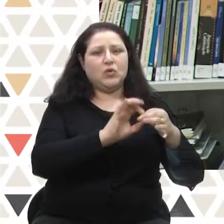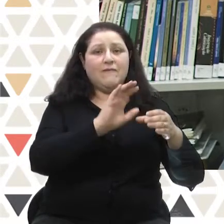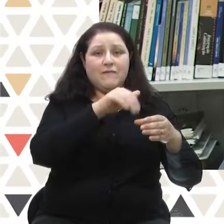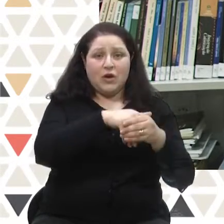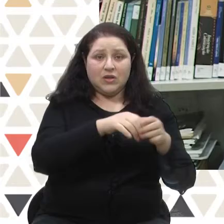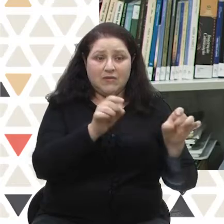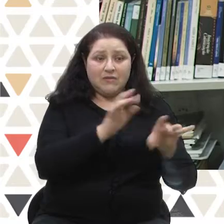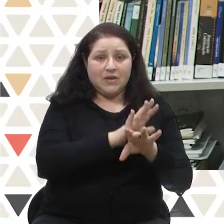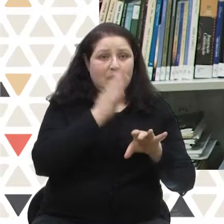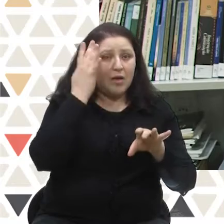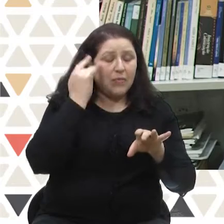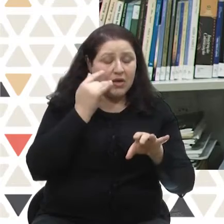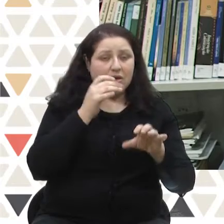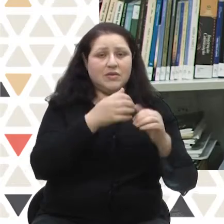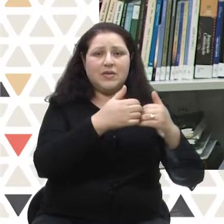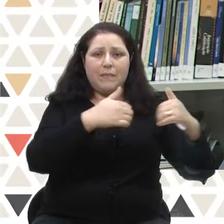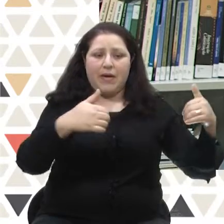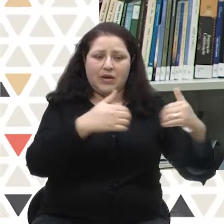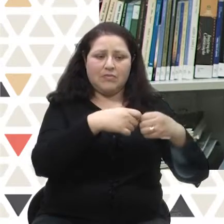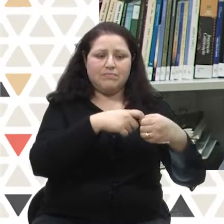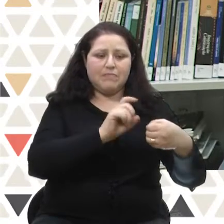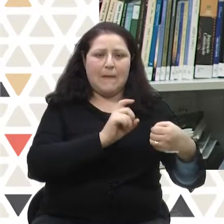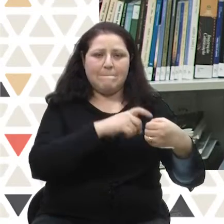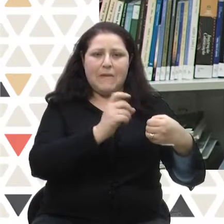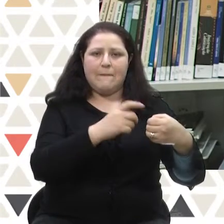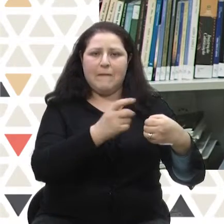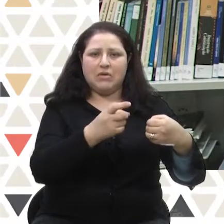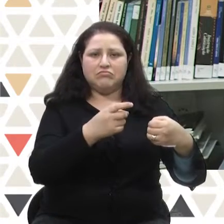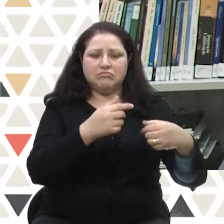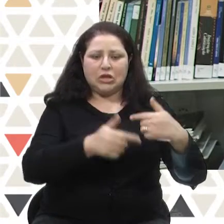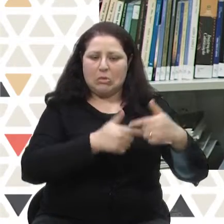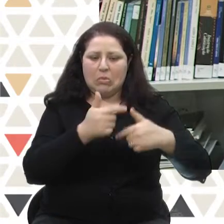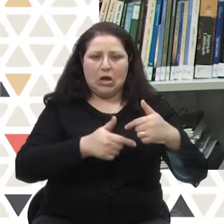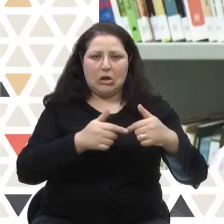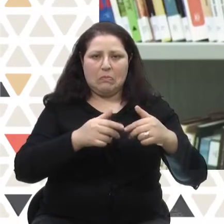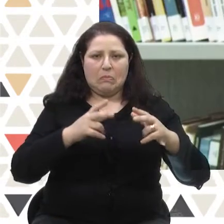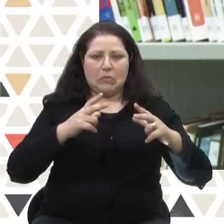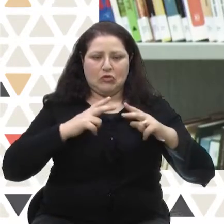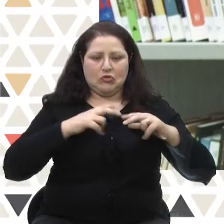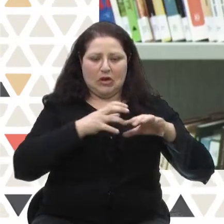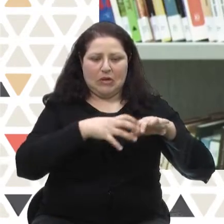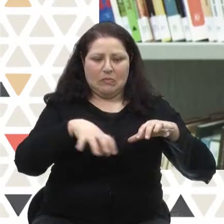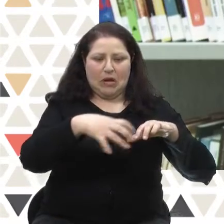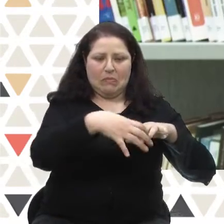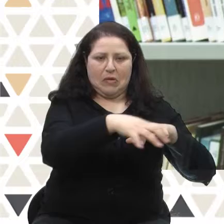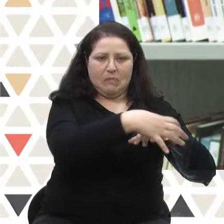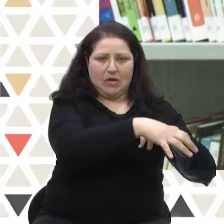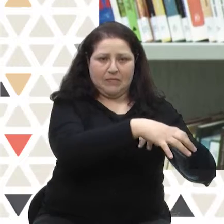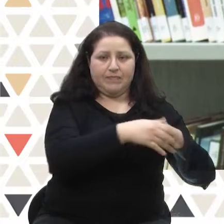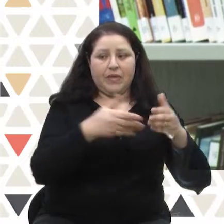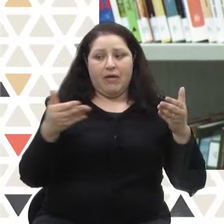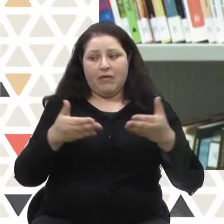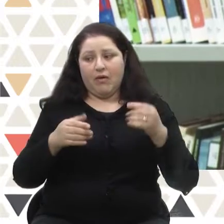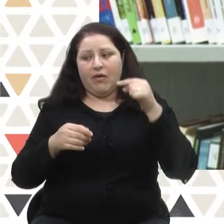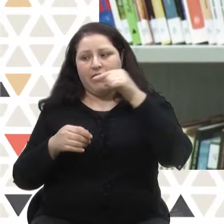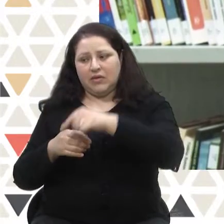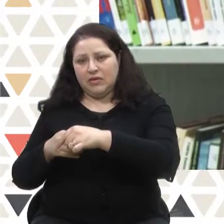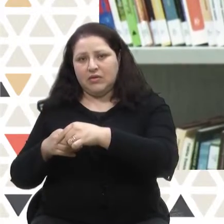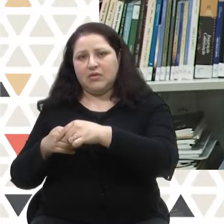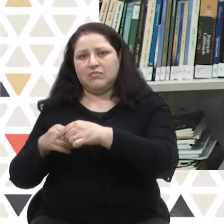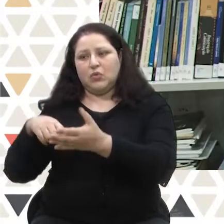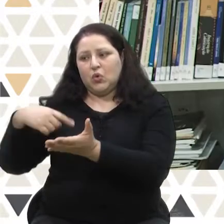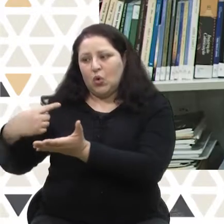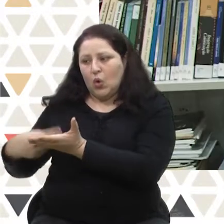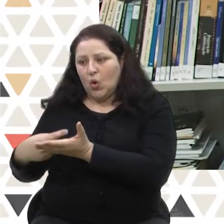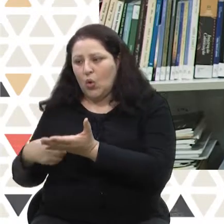para o seu canto e continua sua vida eleitoral e partidária tranquilamente. No caso das federações, a grande